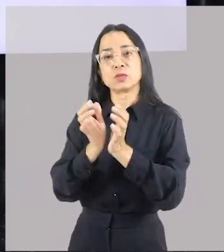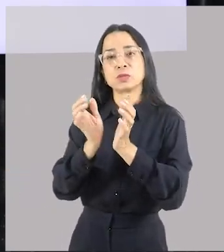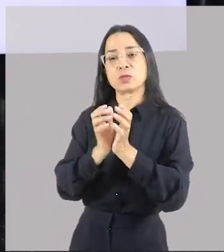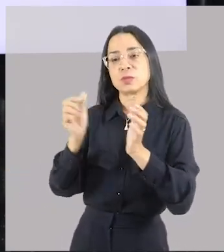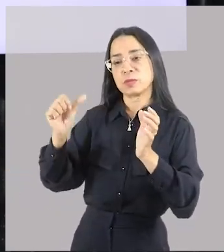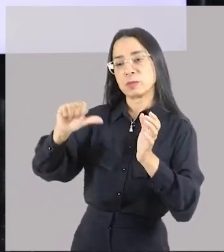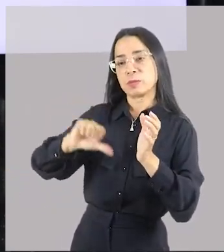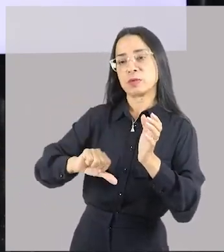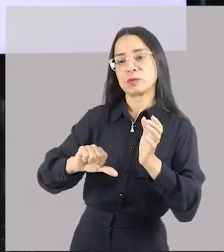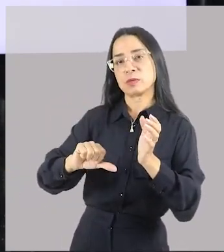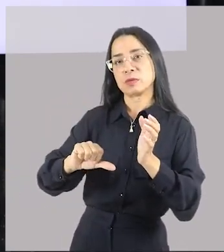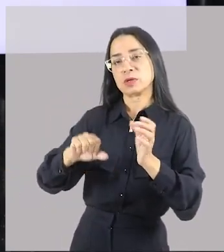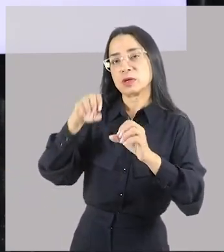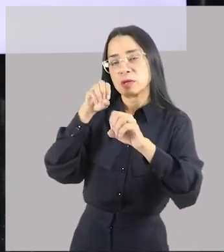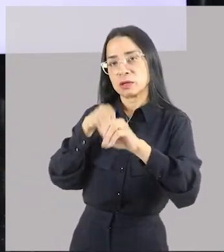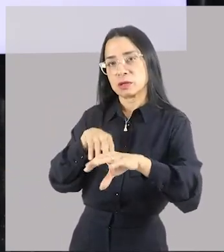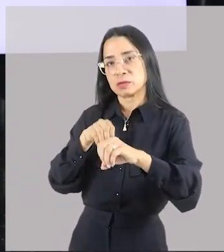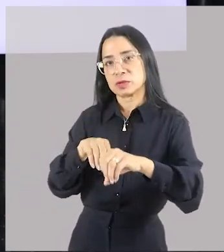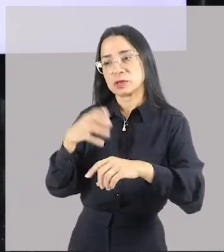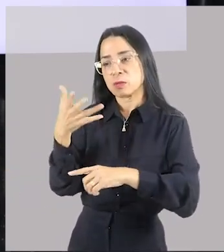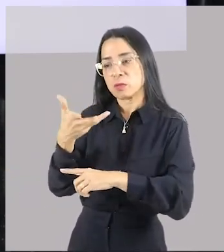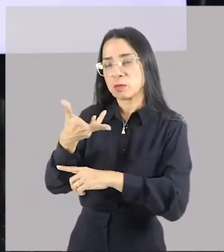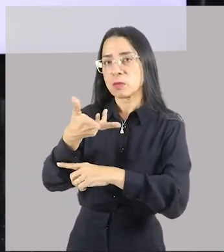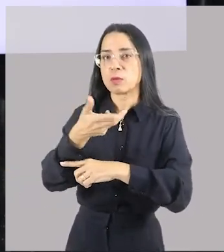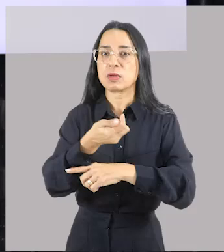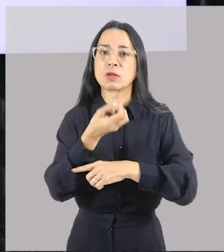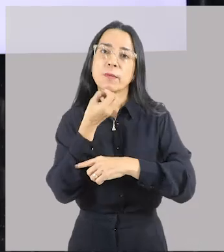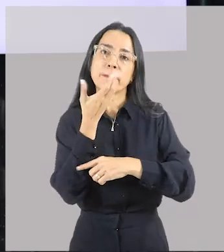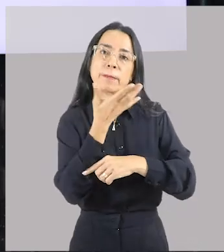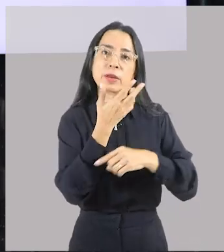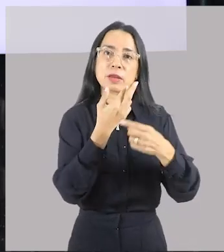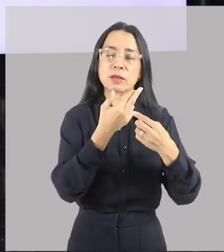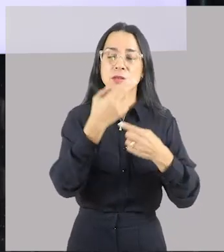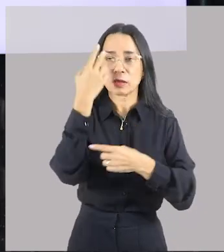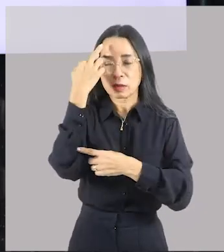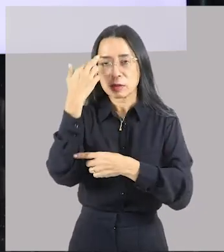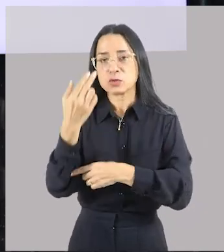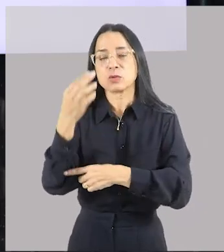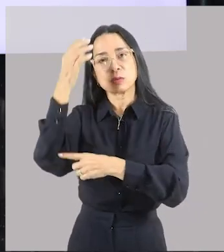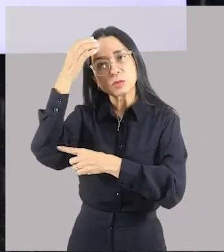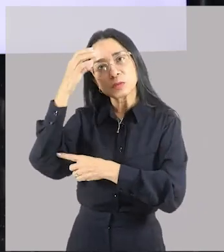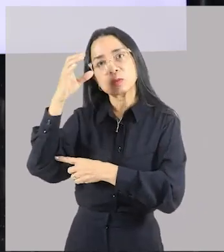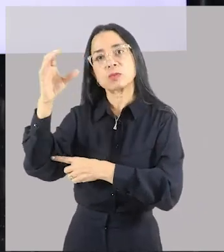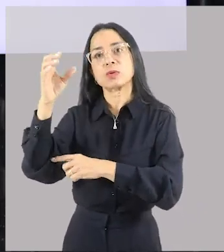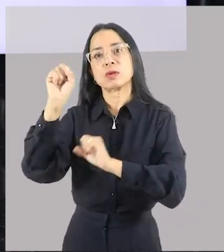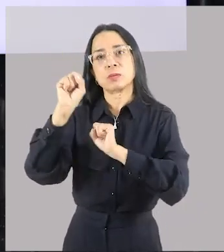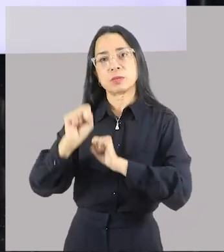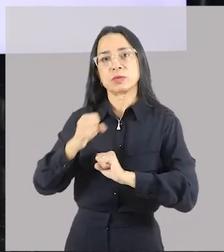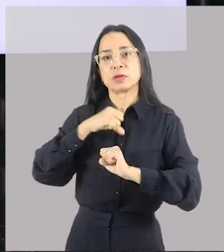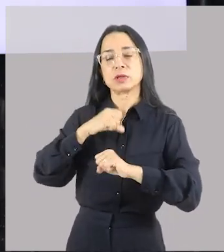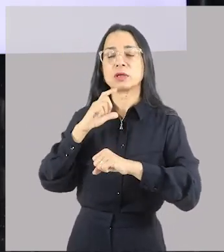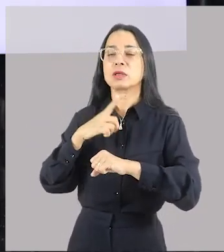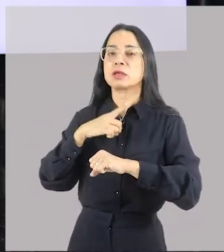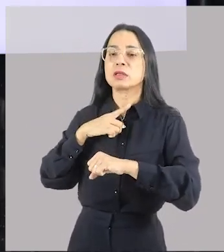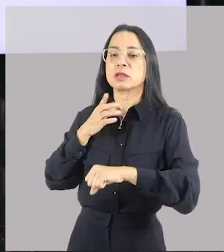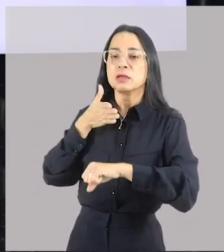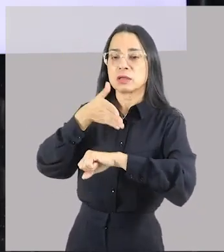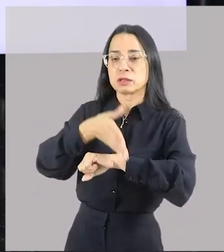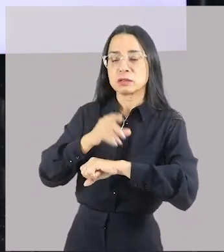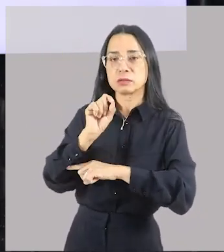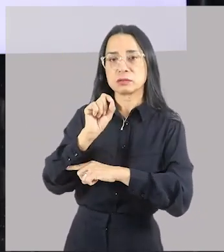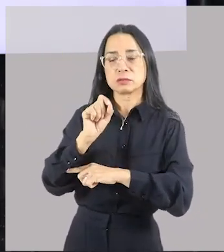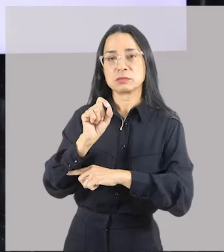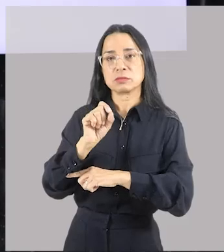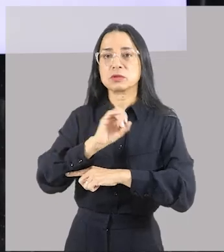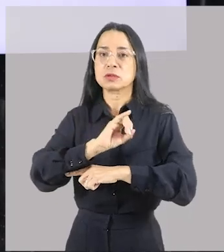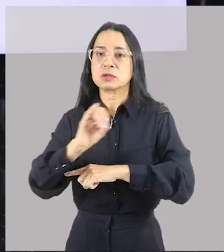qualidade e também de bens que sejam históricos, culturais, né, de poder ter acesso a isso.